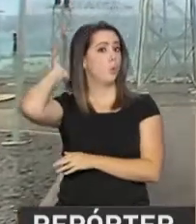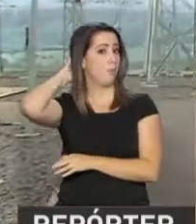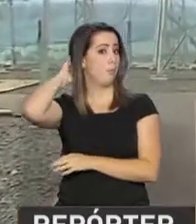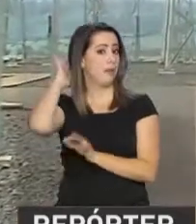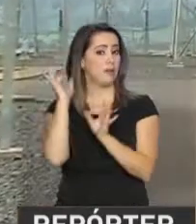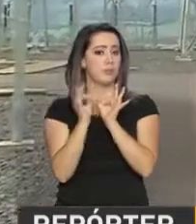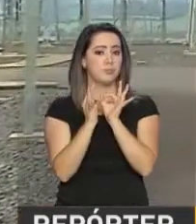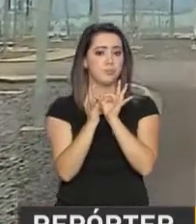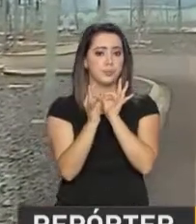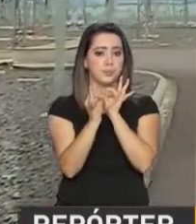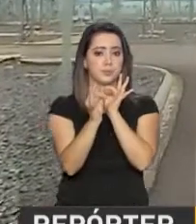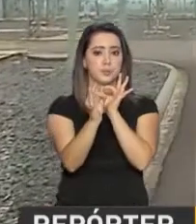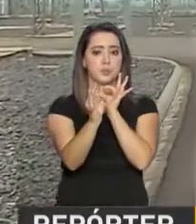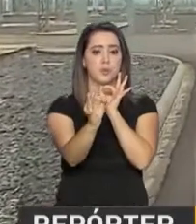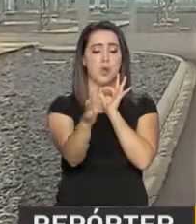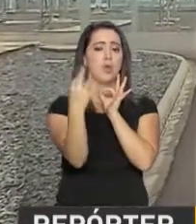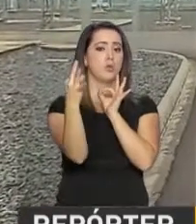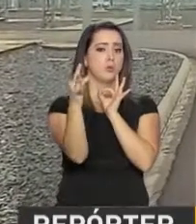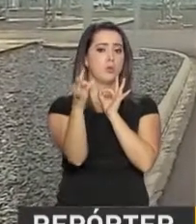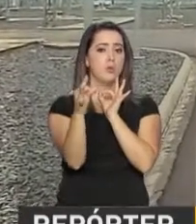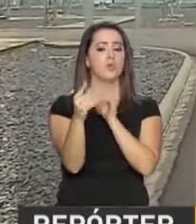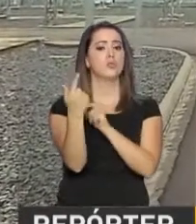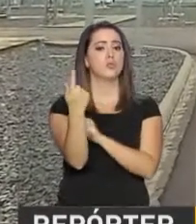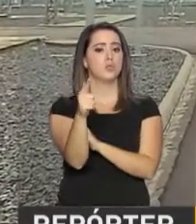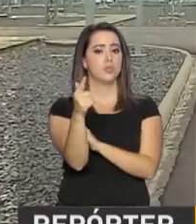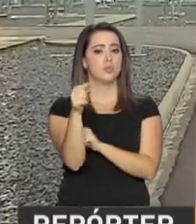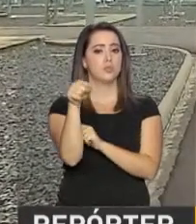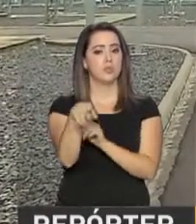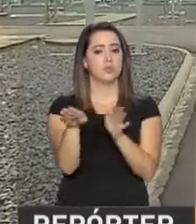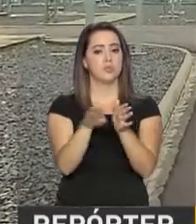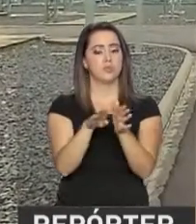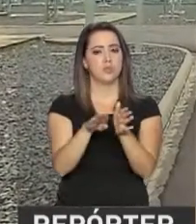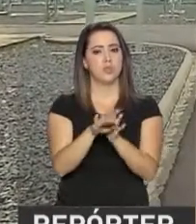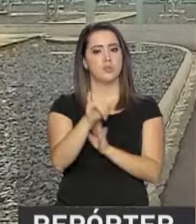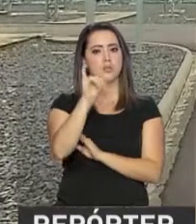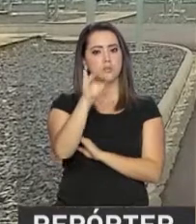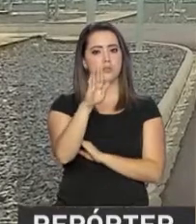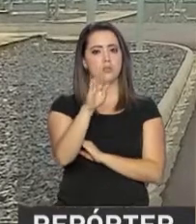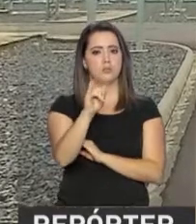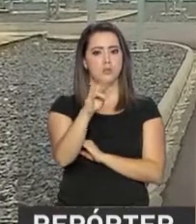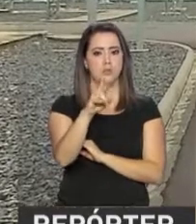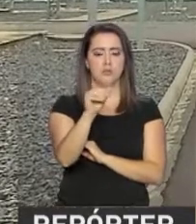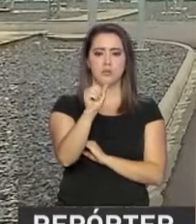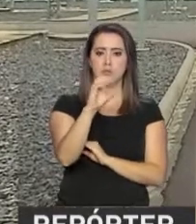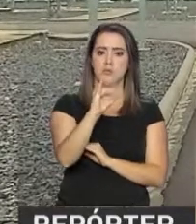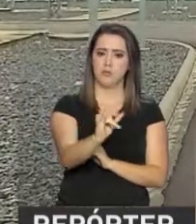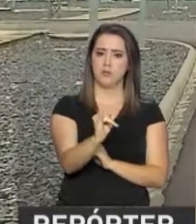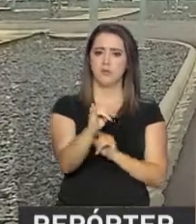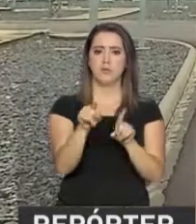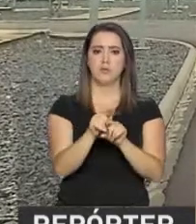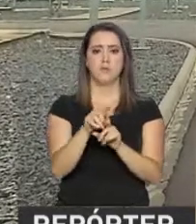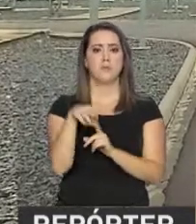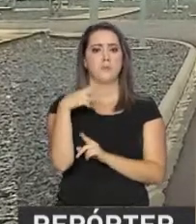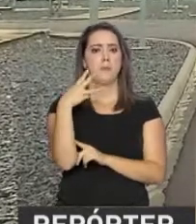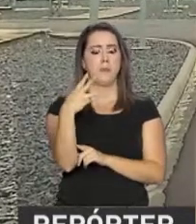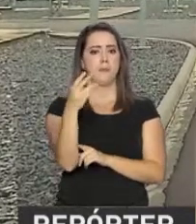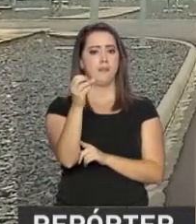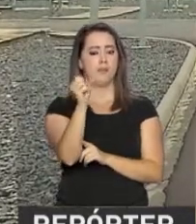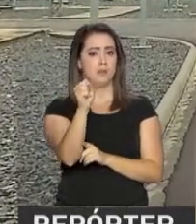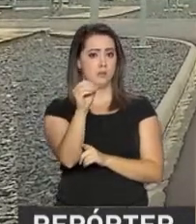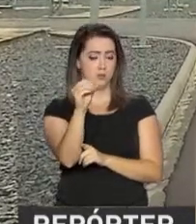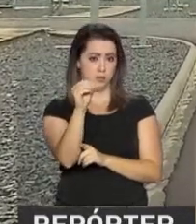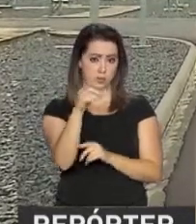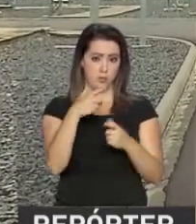tocantins e goiás até chegar aqui em ibiraci minas gerais são 3803 torres como essa